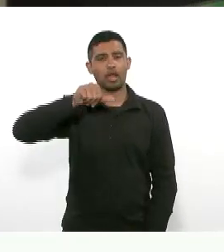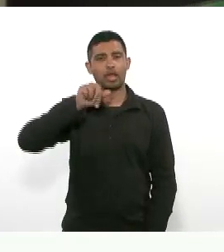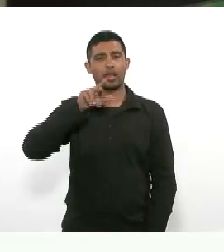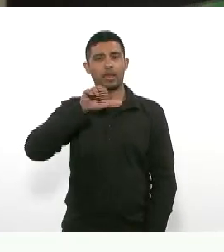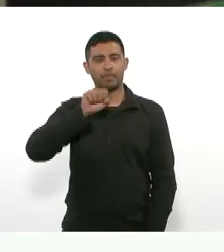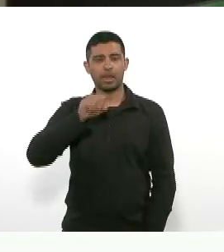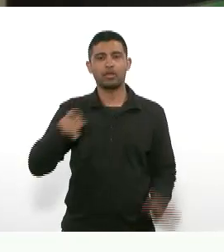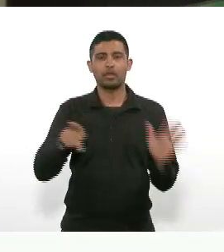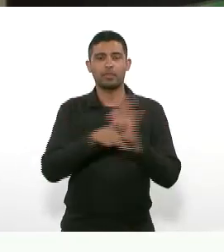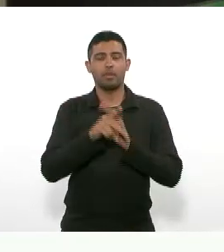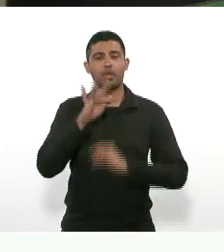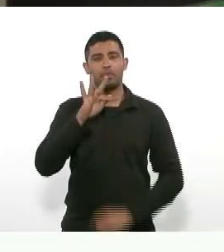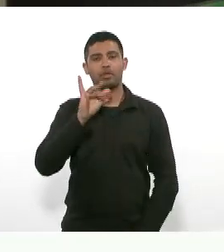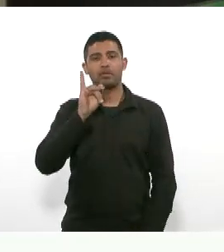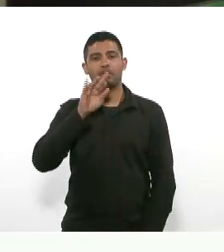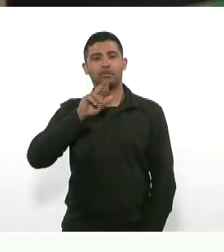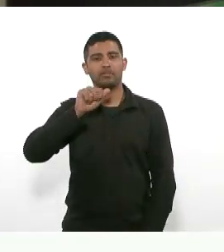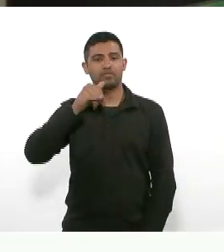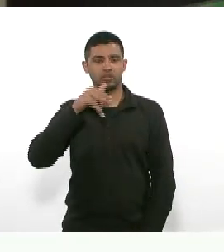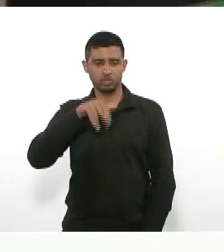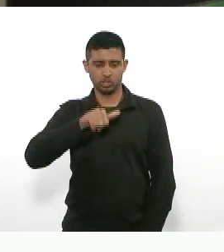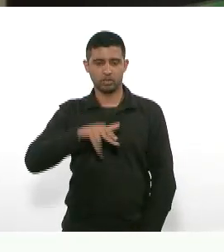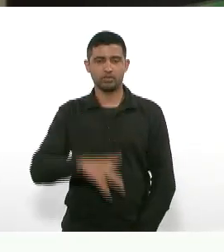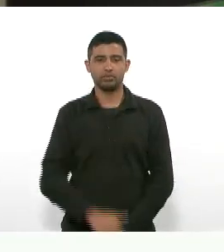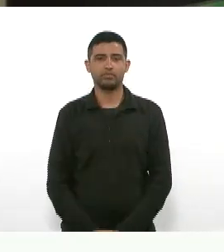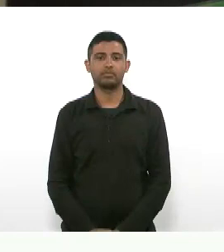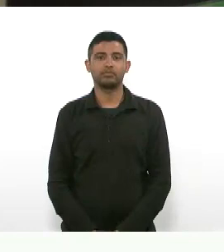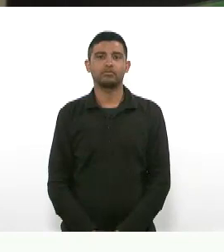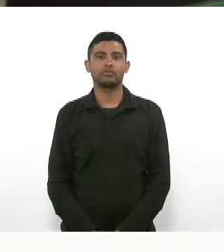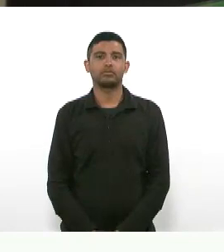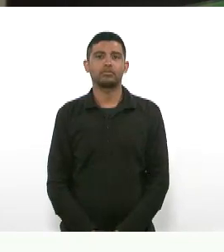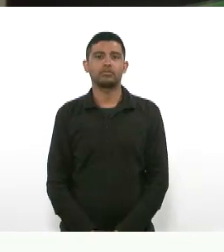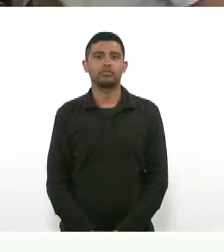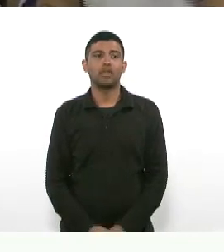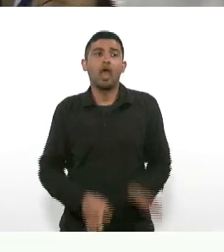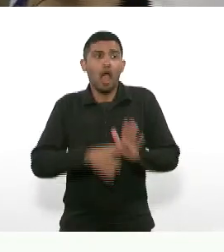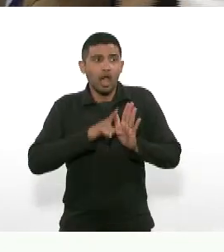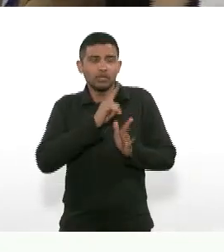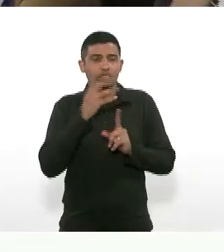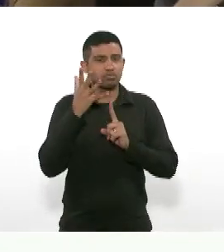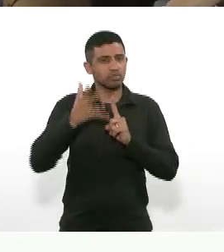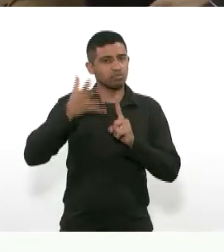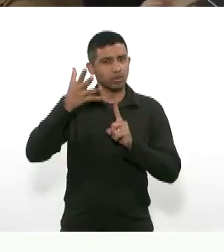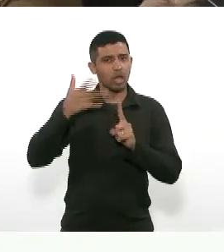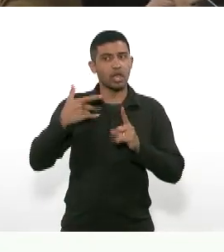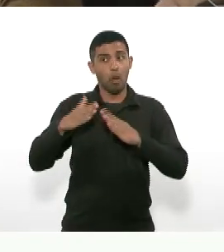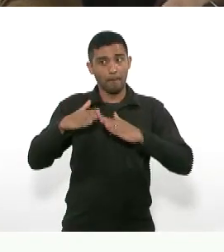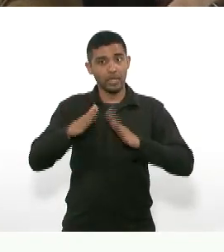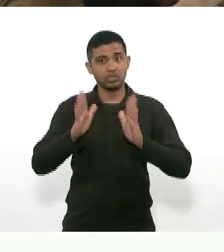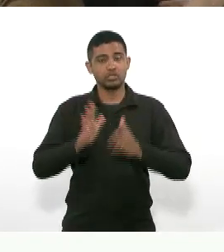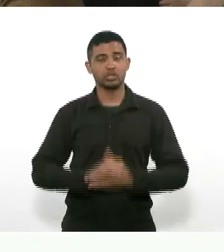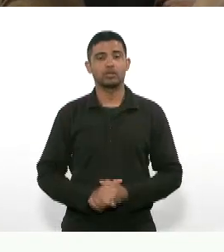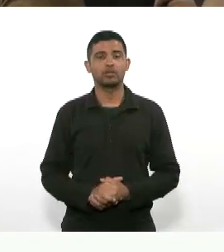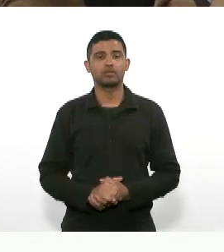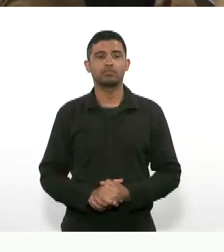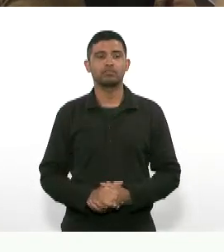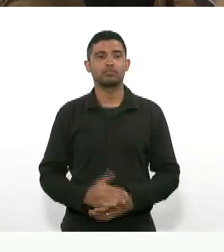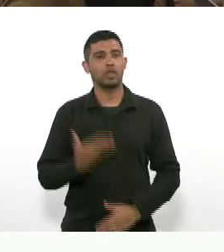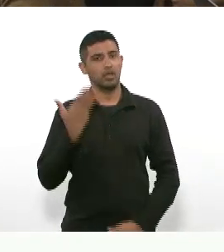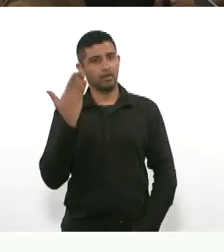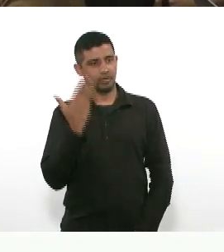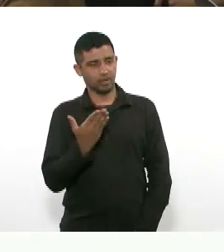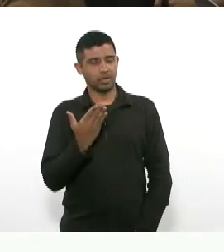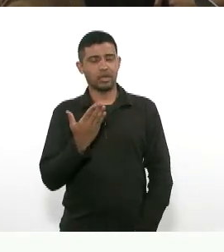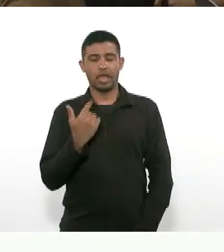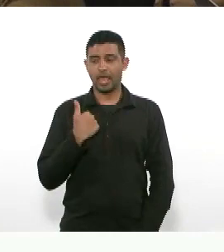da Firjan, e aí fazer, já antes da sua fala, fazer uma solicitação. Doutora Andréia e